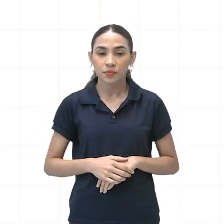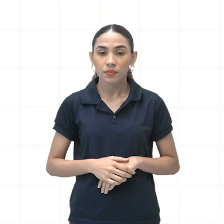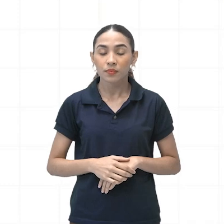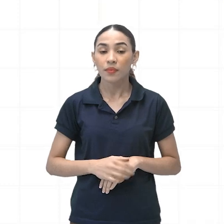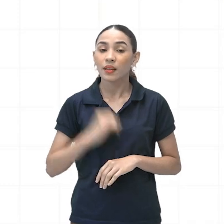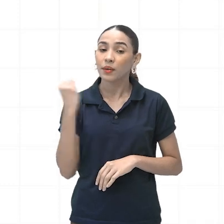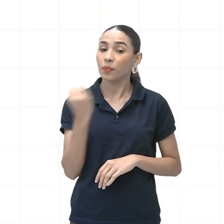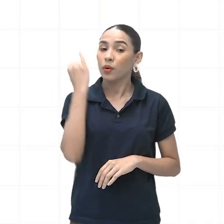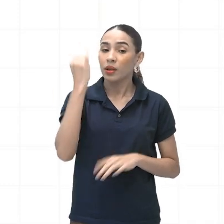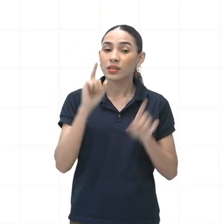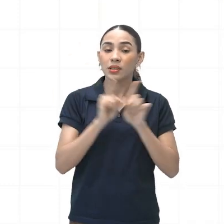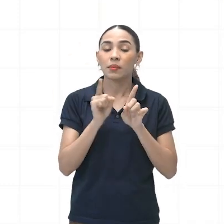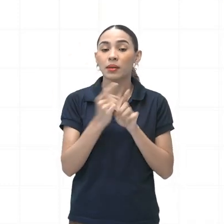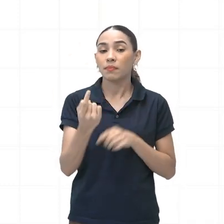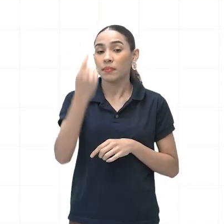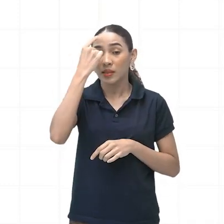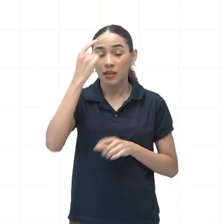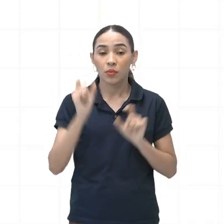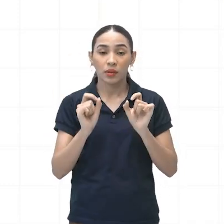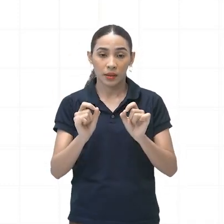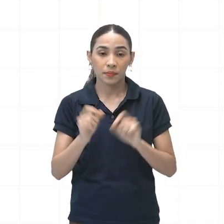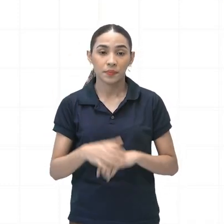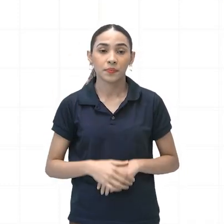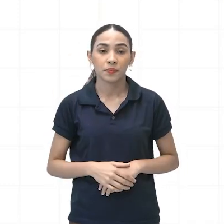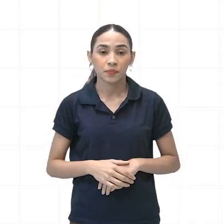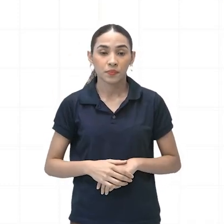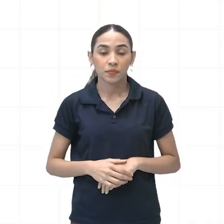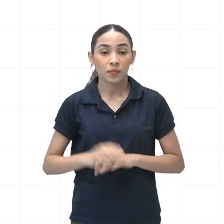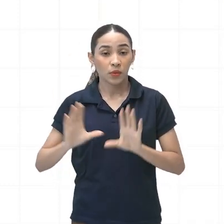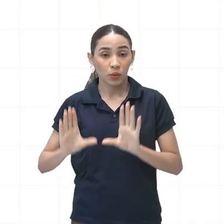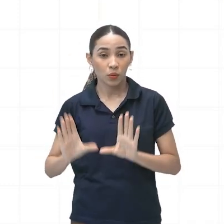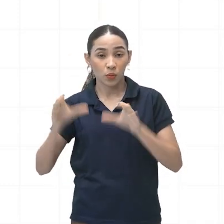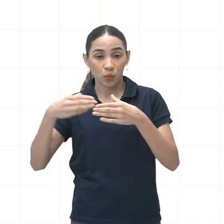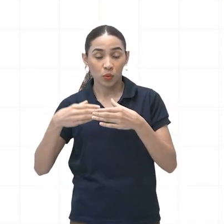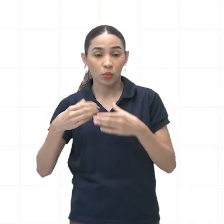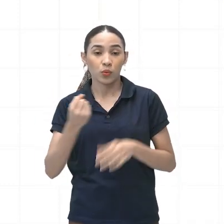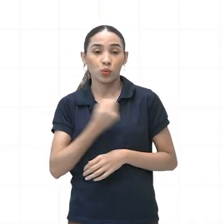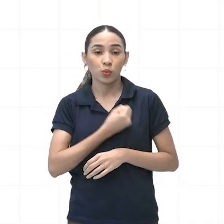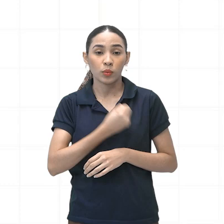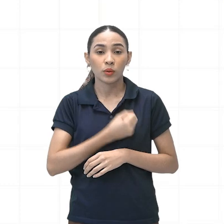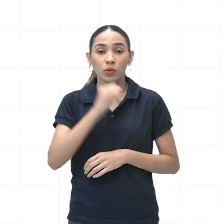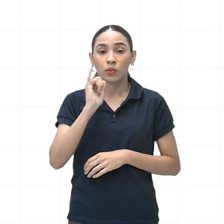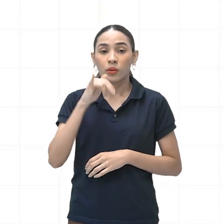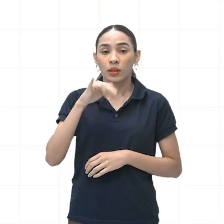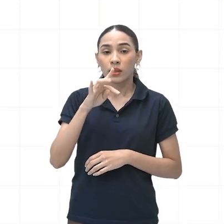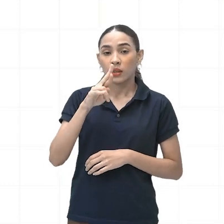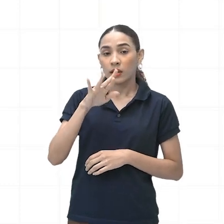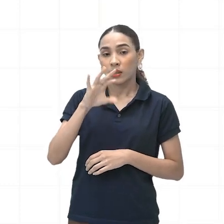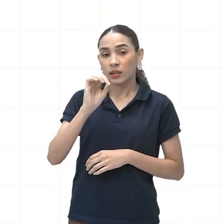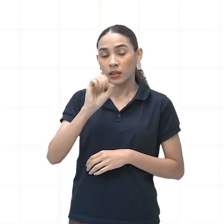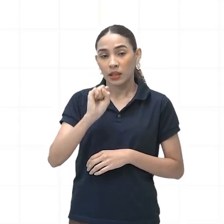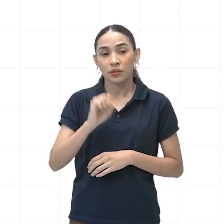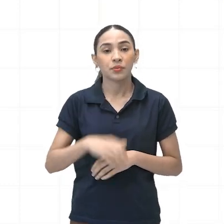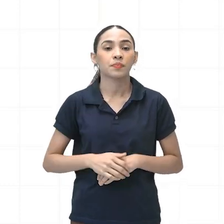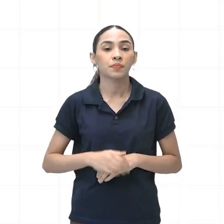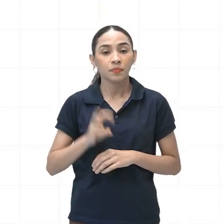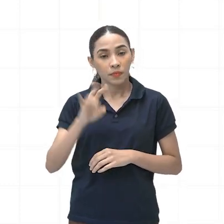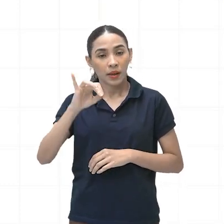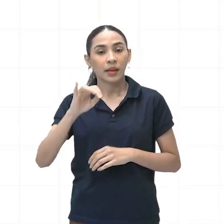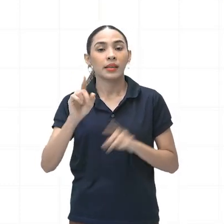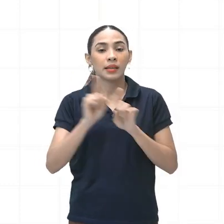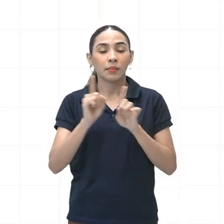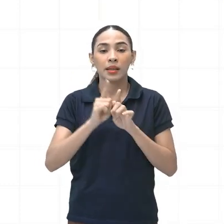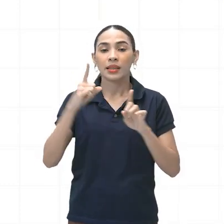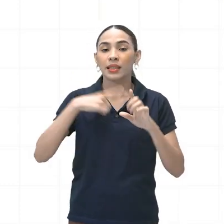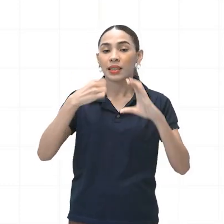é importante eu pensar o seguinte: o conjunto dos números inteiros, ele vai ter essa